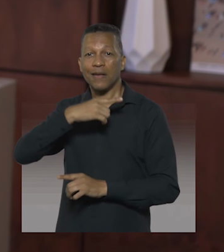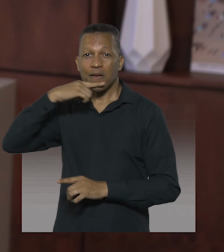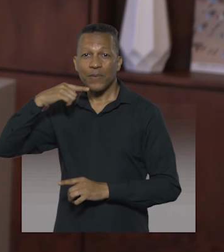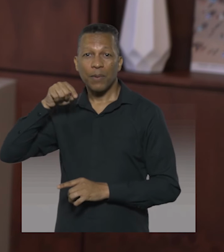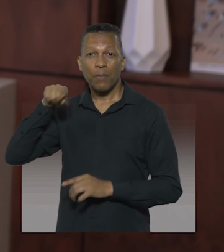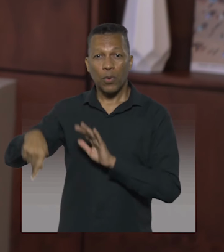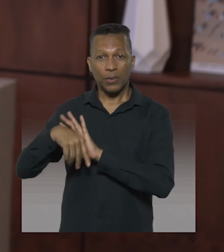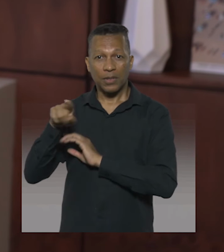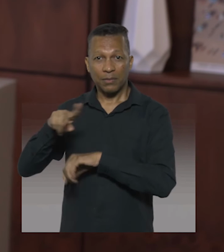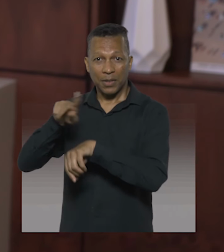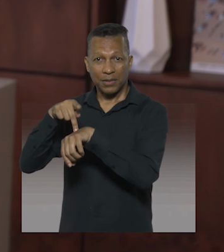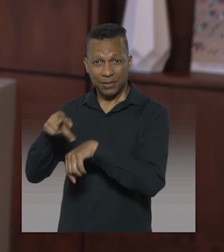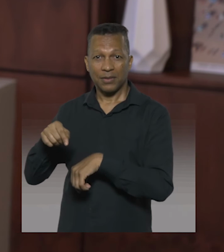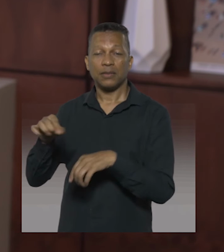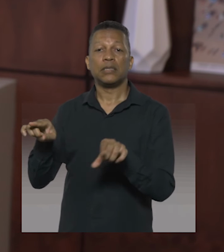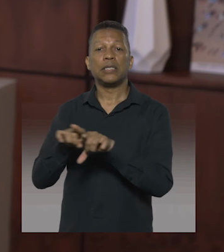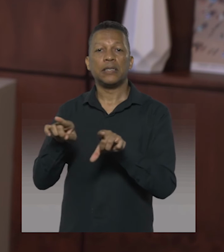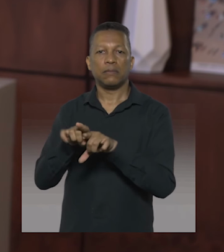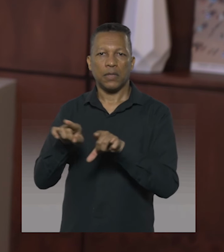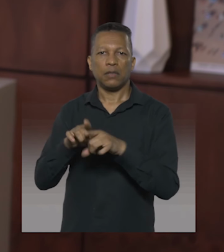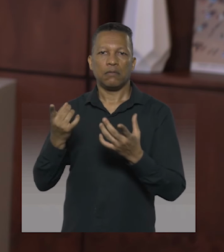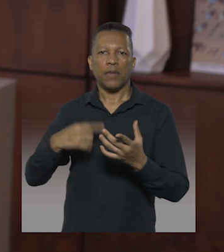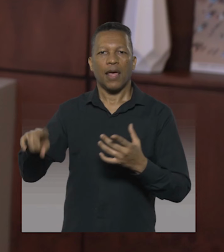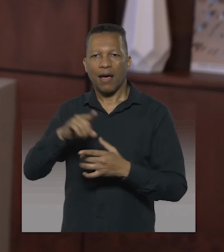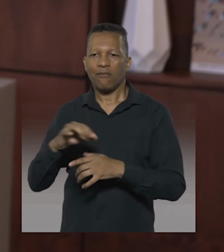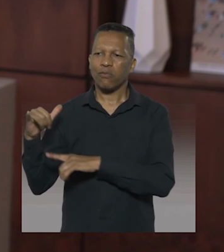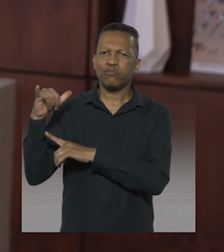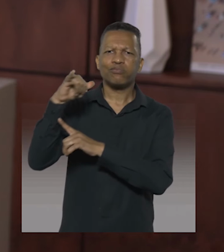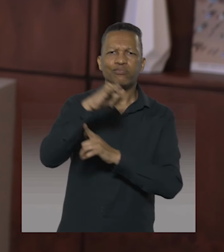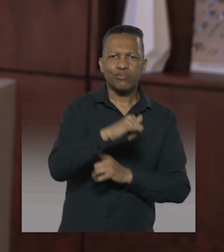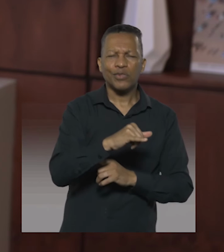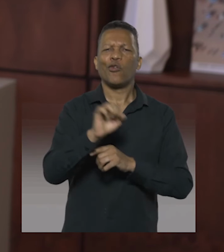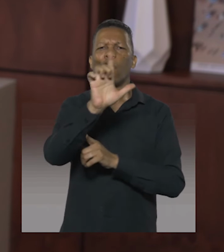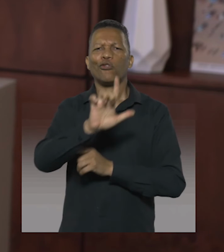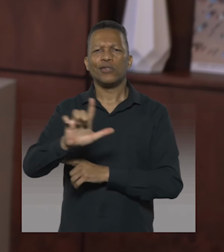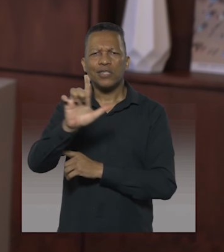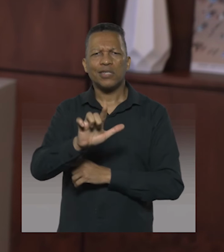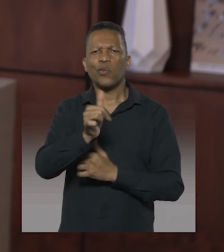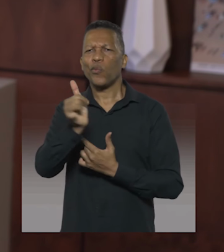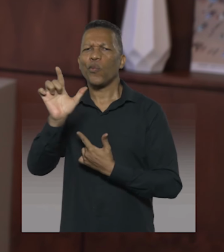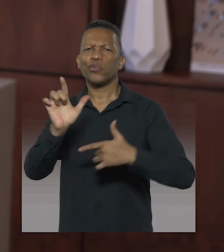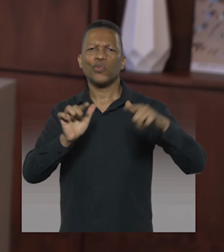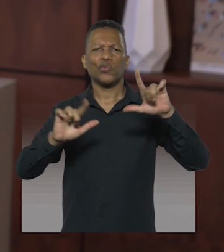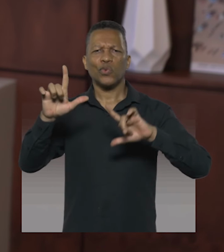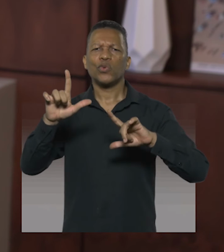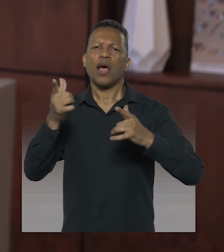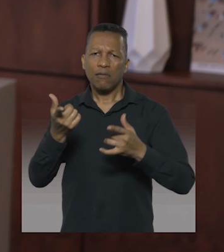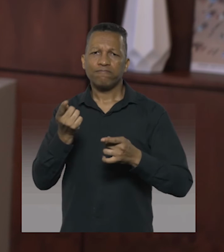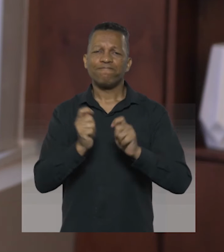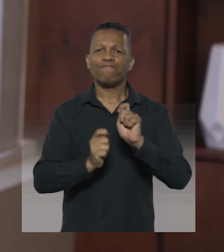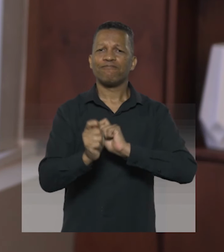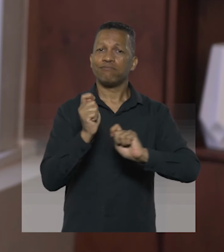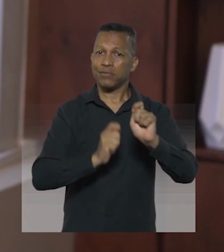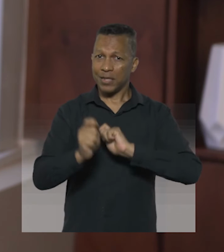Rússia, não apenas comerciais. Aqui destacamos restrições para voos internacionais, questões de logística e, sobretudo, sanções ao sistema financeiro russo.